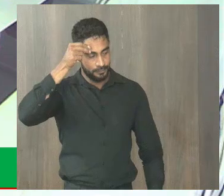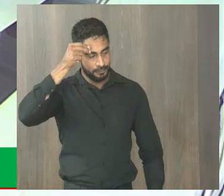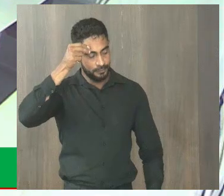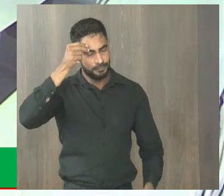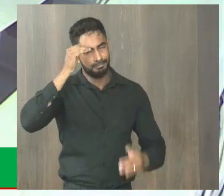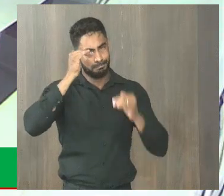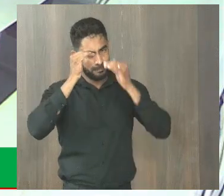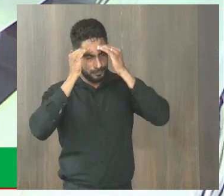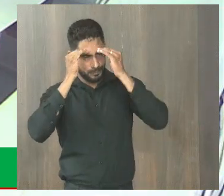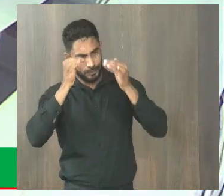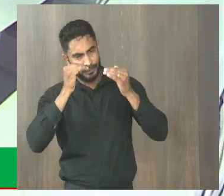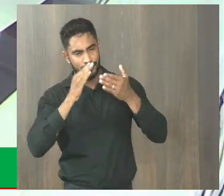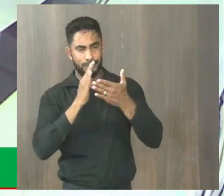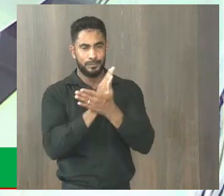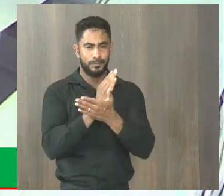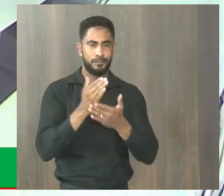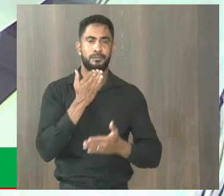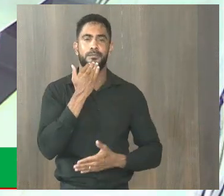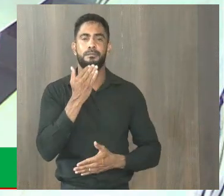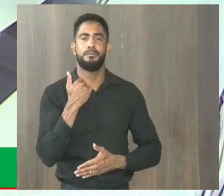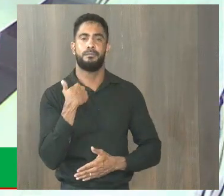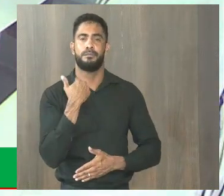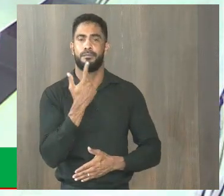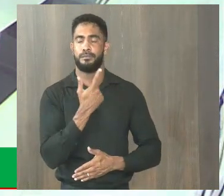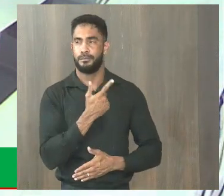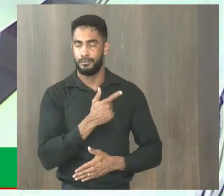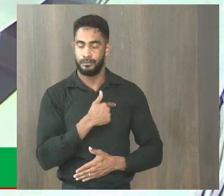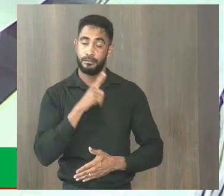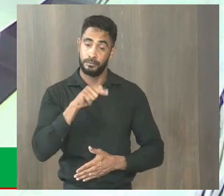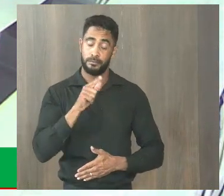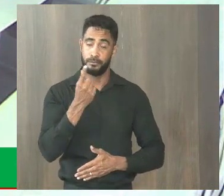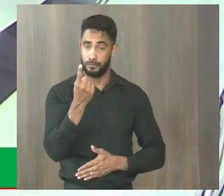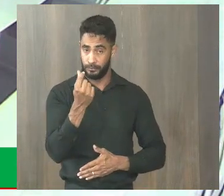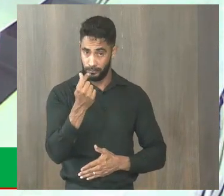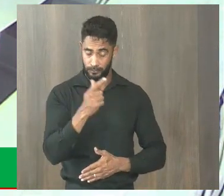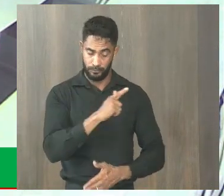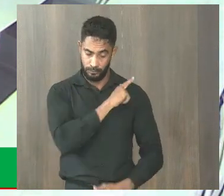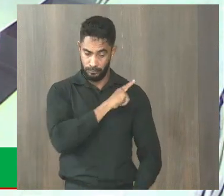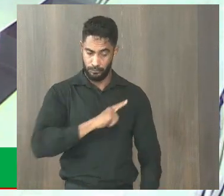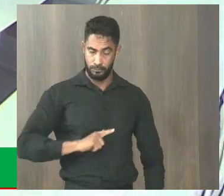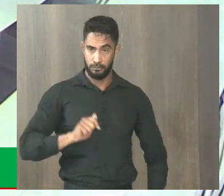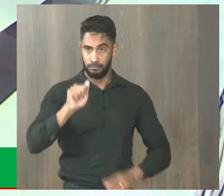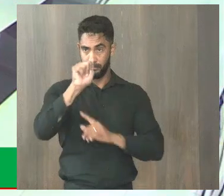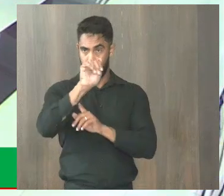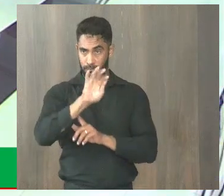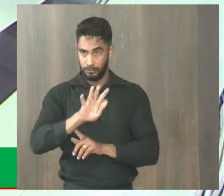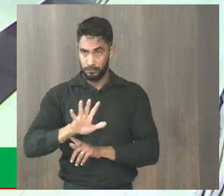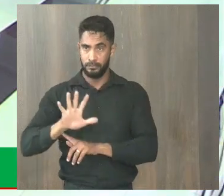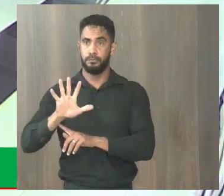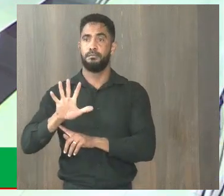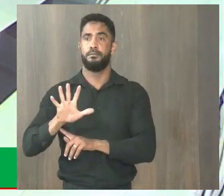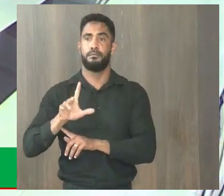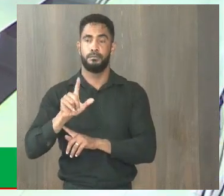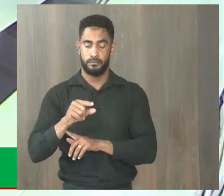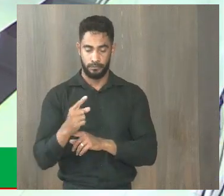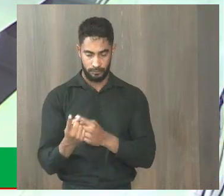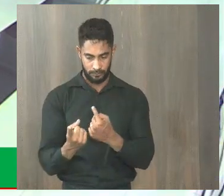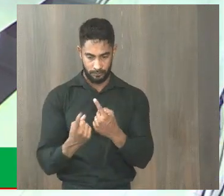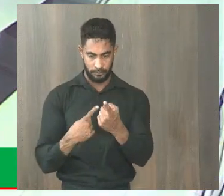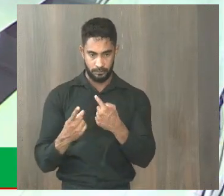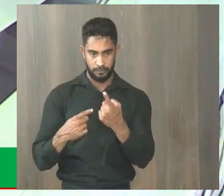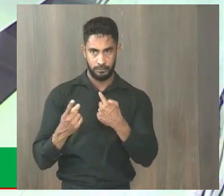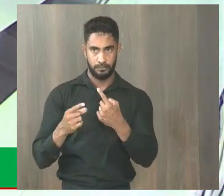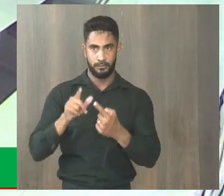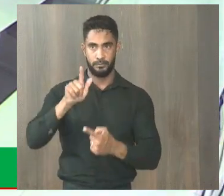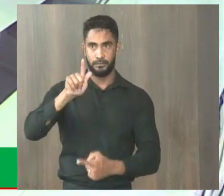pedidos nossos aí, né, um dinheiro do governo federal tinha que passar aí. Uma delas é a Avenida Vereador José